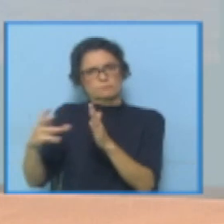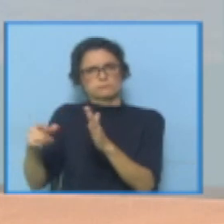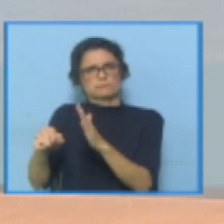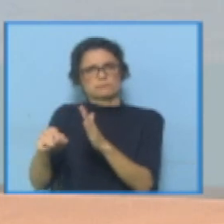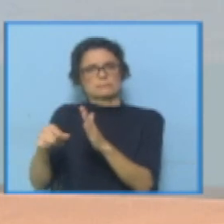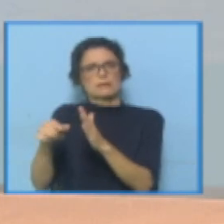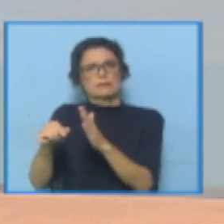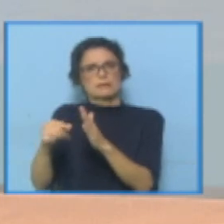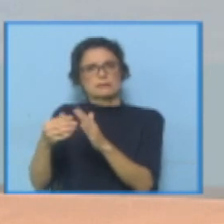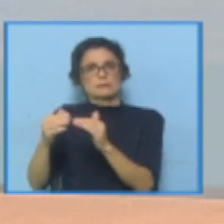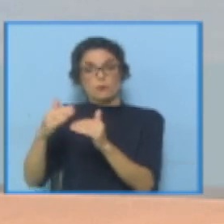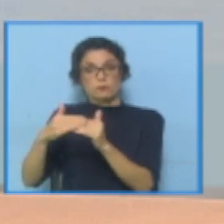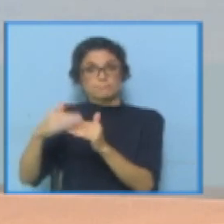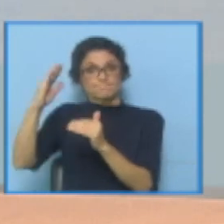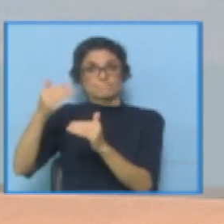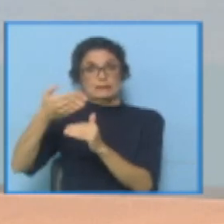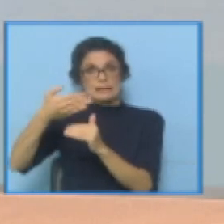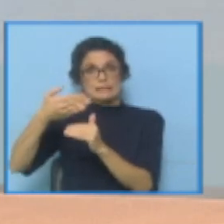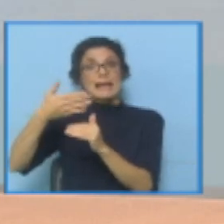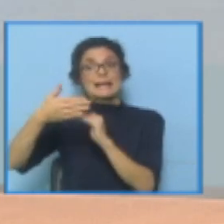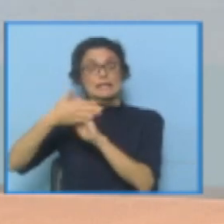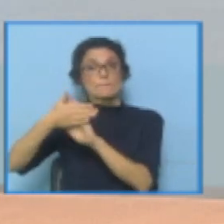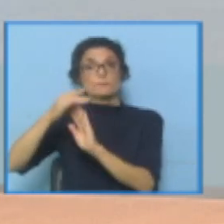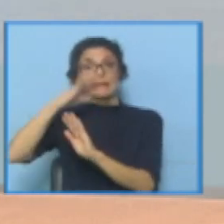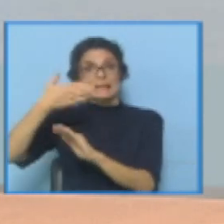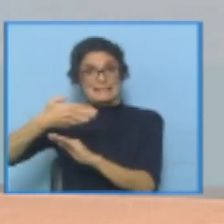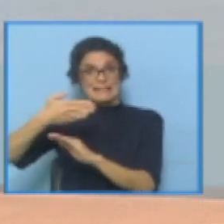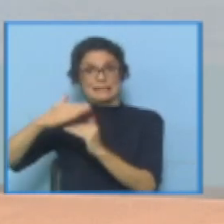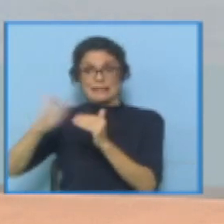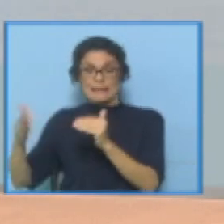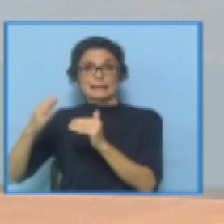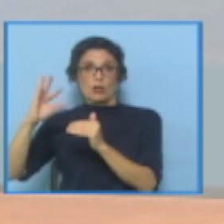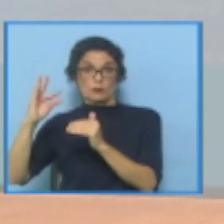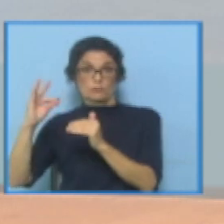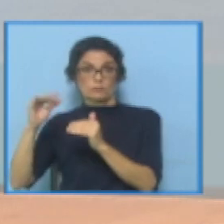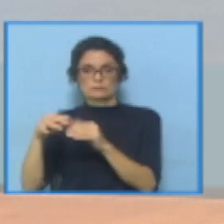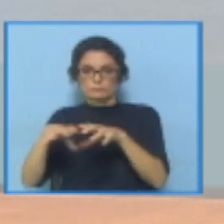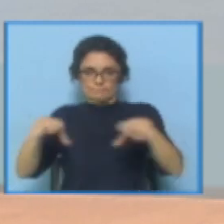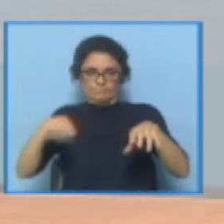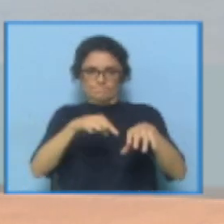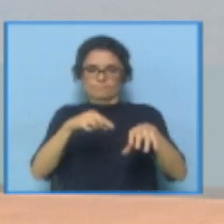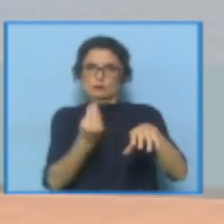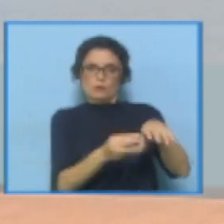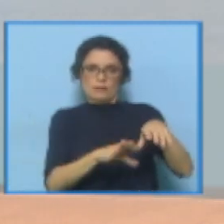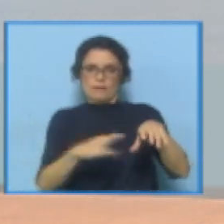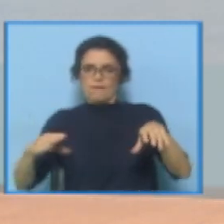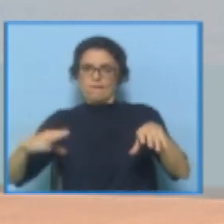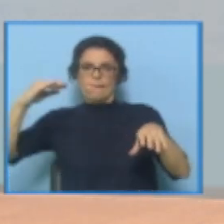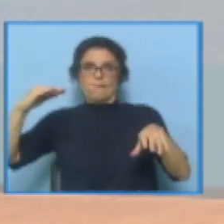7 anos de idade até aos 14. Portanto, no fundo, estes 2 baralhos permitem-nos logo aí abranger uma